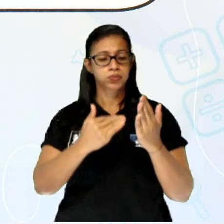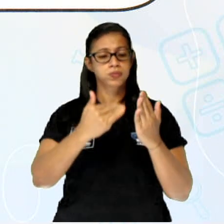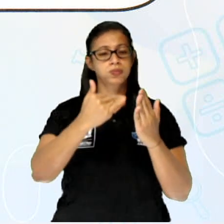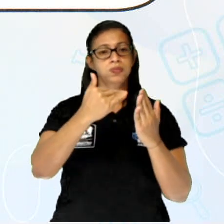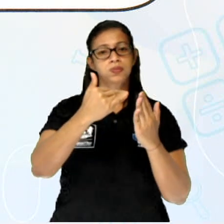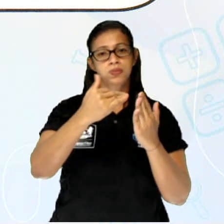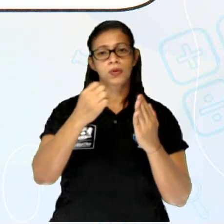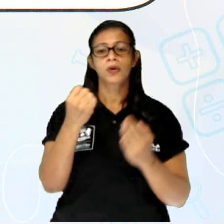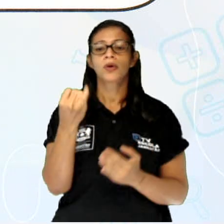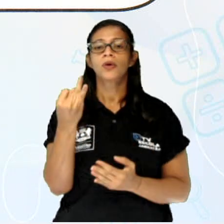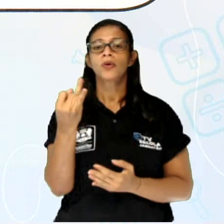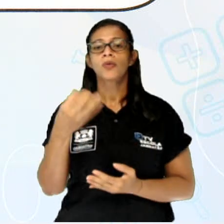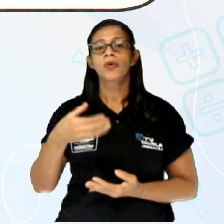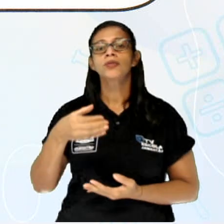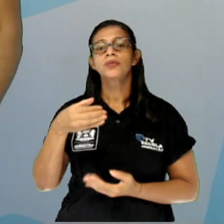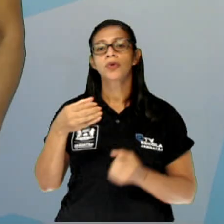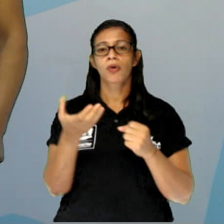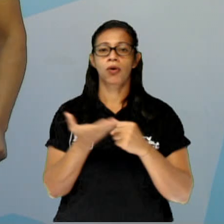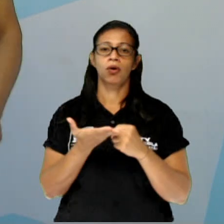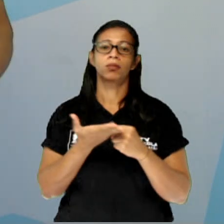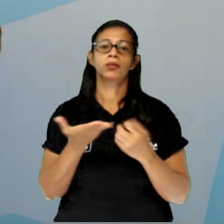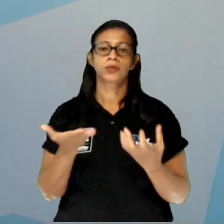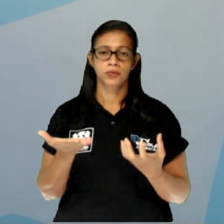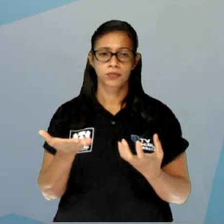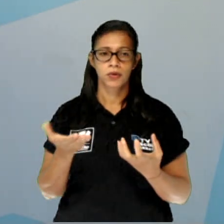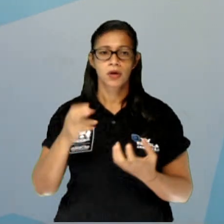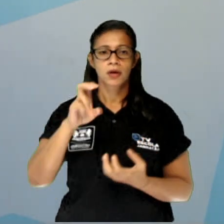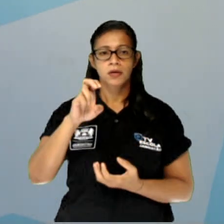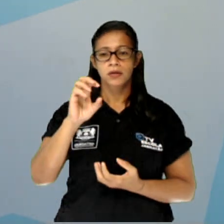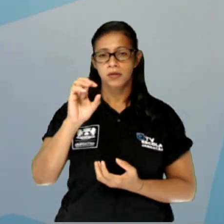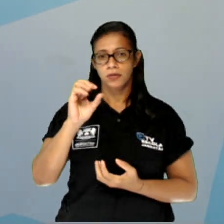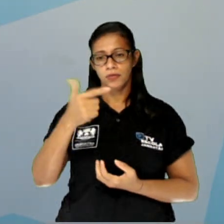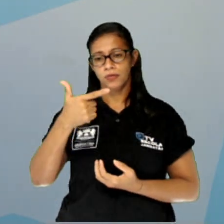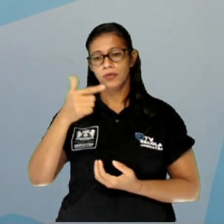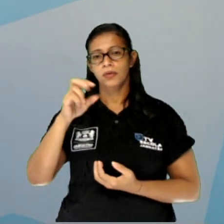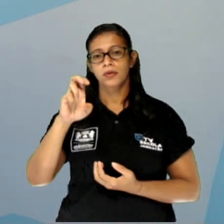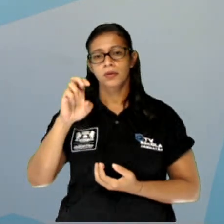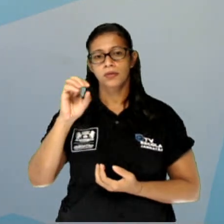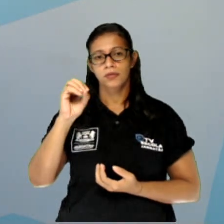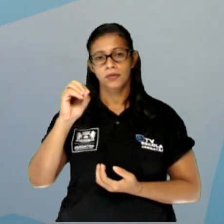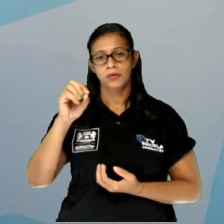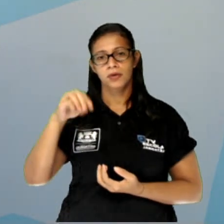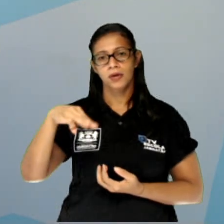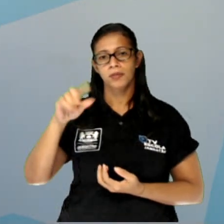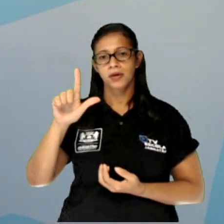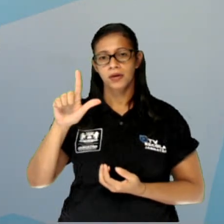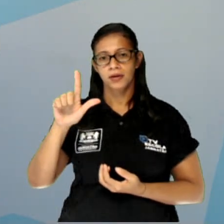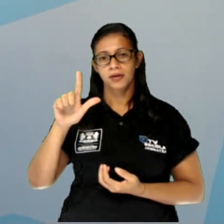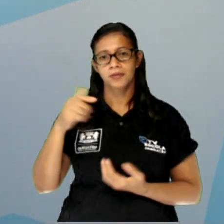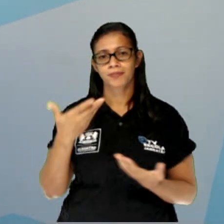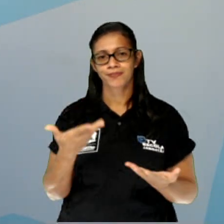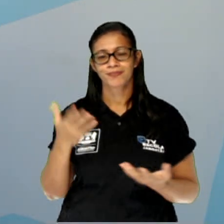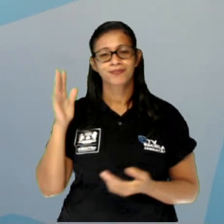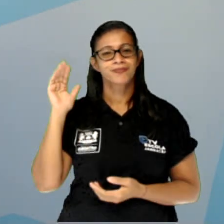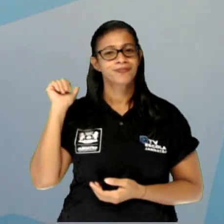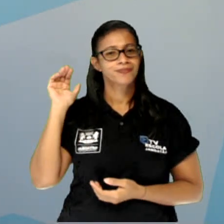250 ml? Bom, espero que vocês tenham gostado da aula. Um forte abraço virtual e até a próxima!